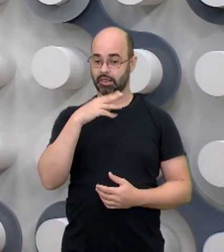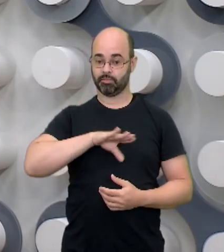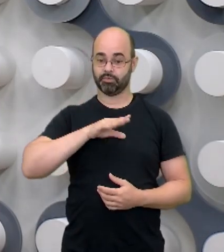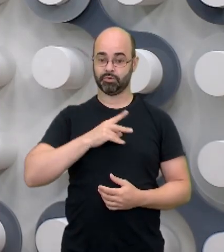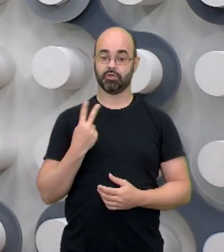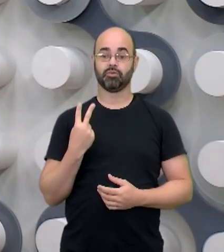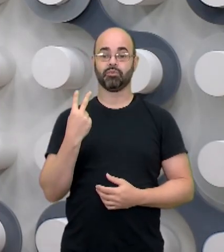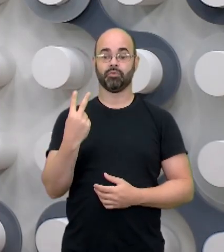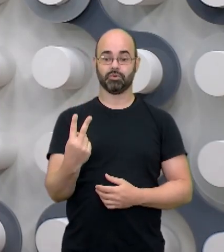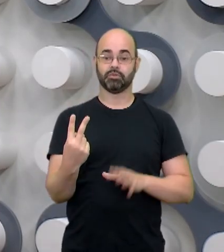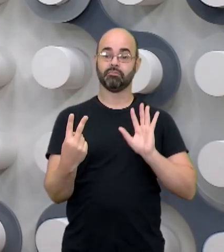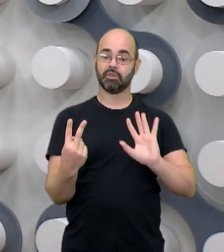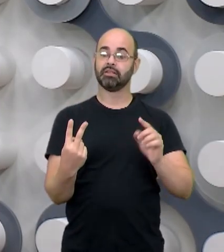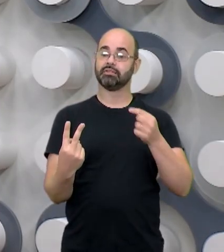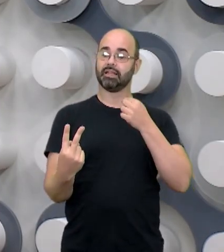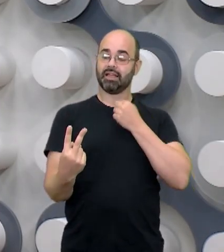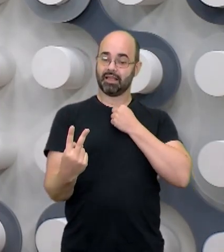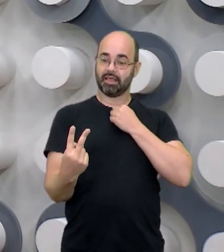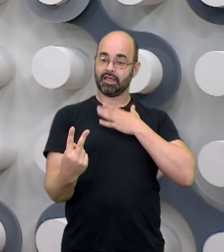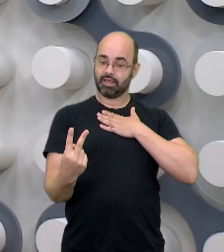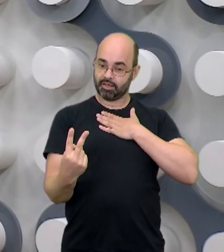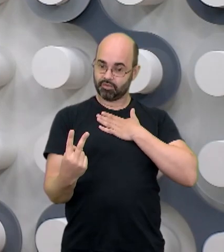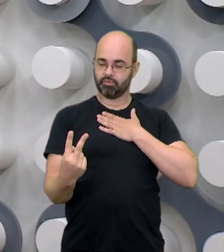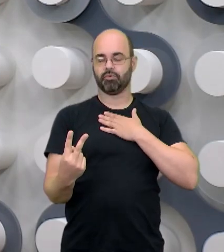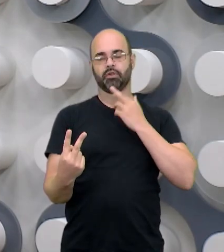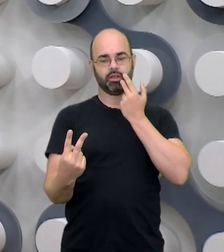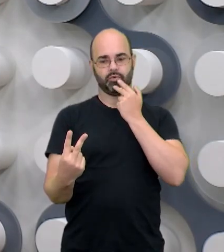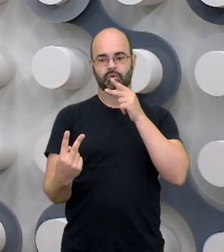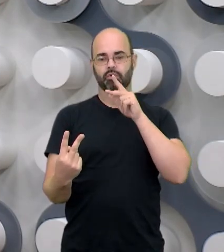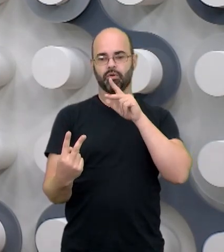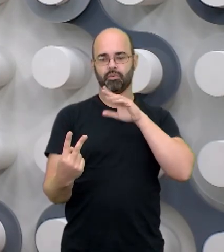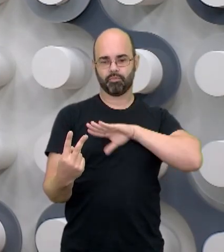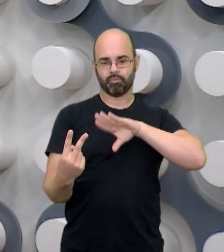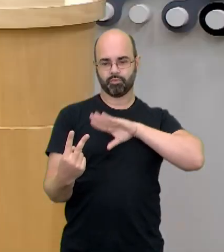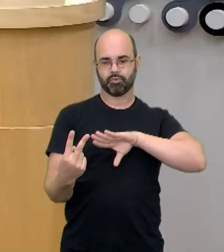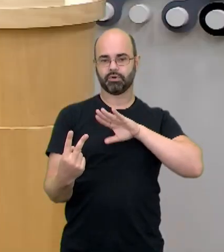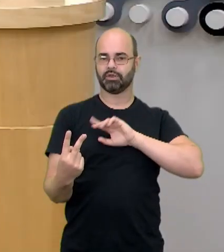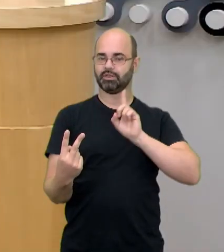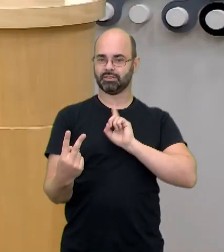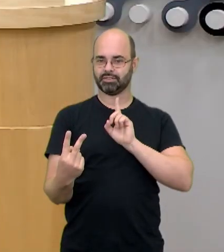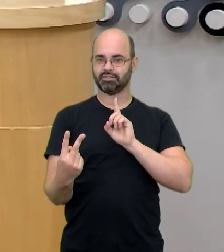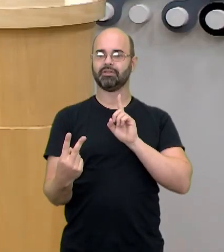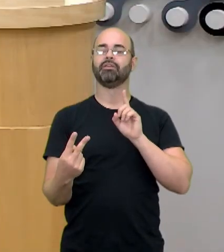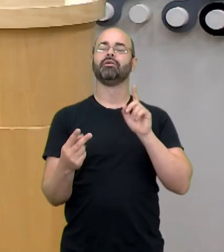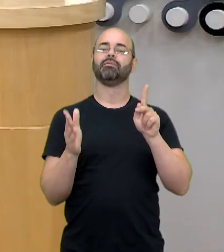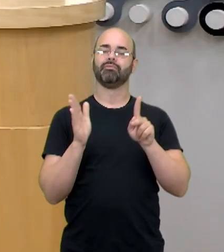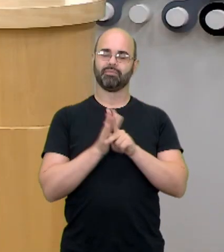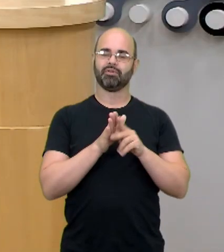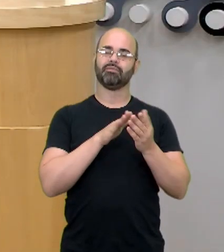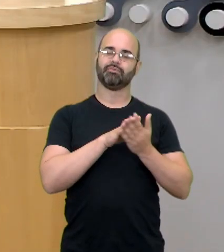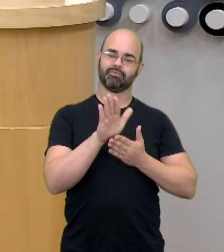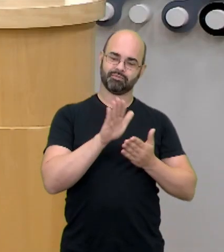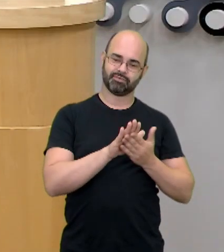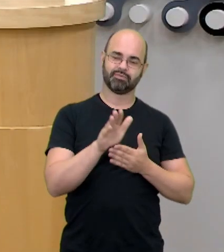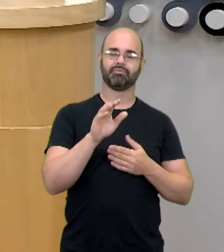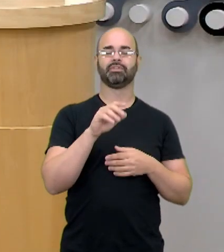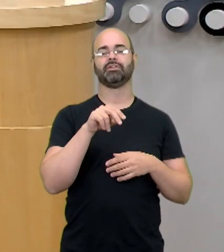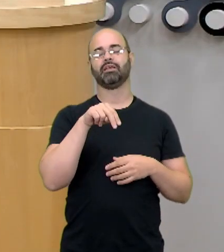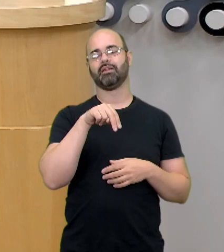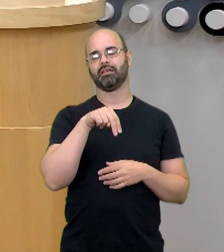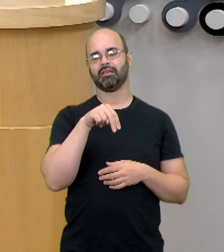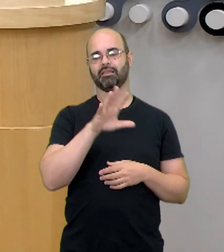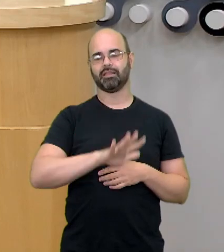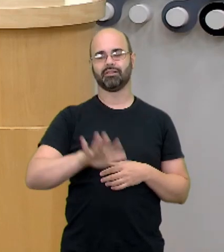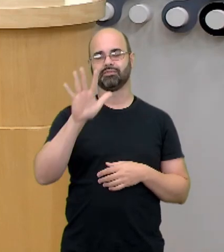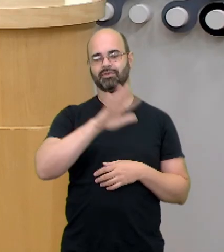na verdade eu estou nesse momento não como professor de língua portuguesa, professor de observatório da imprensa internacional, professor de... E eu professor